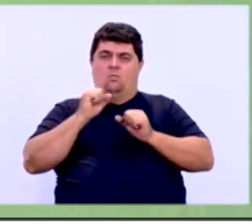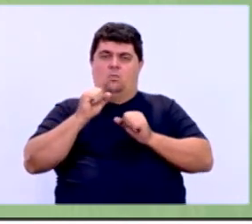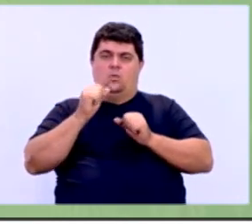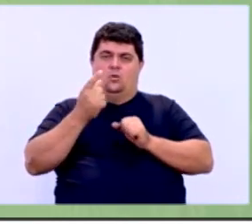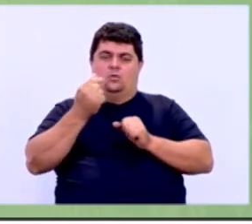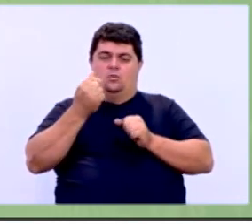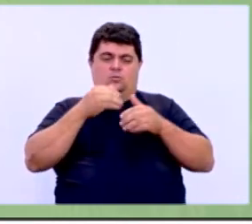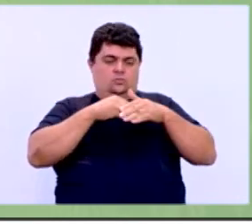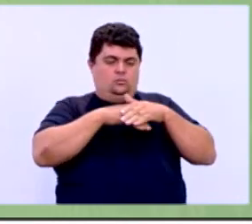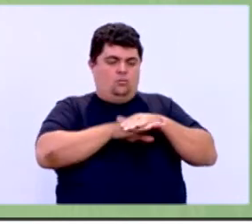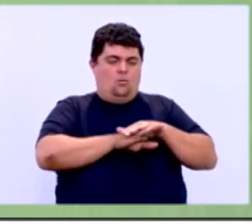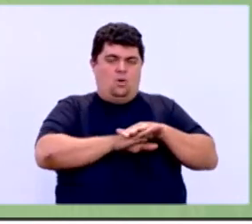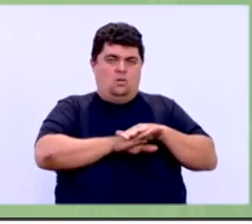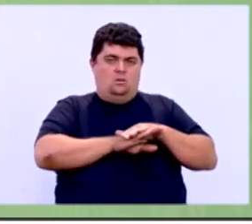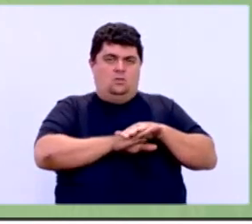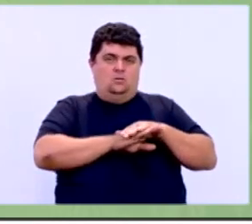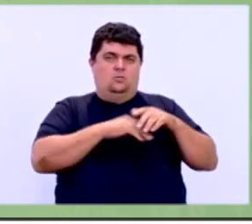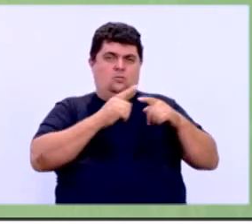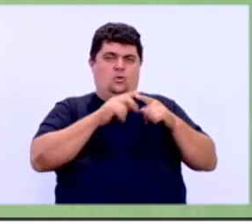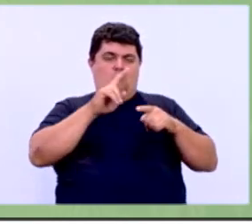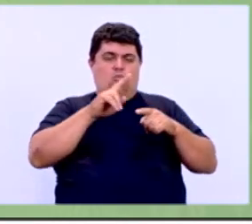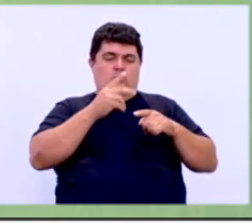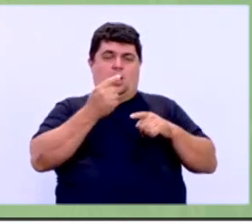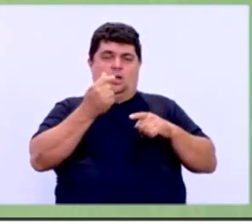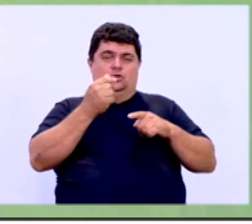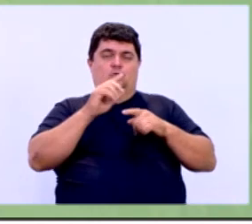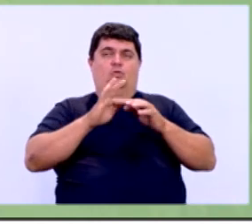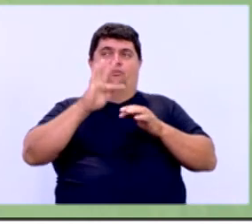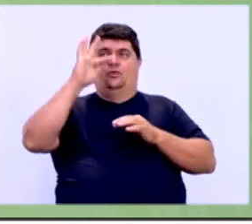destinada ou reservada